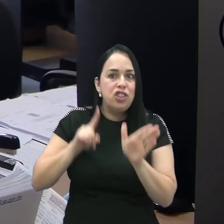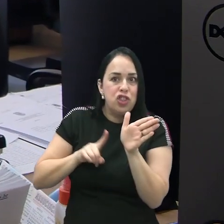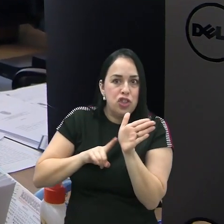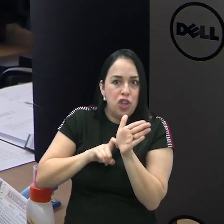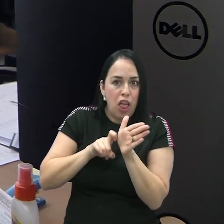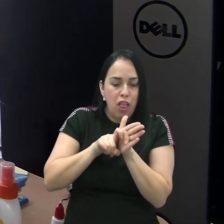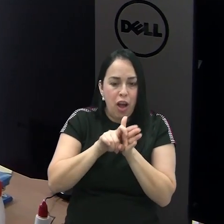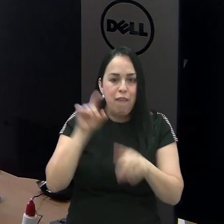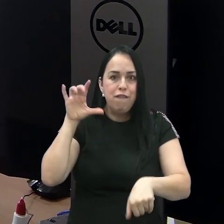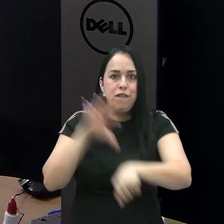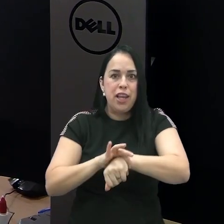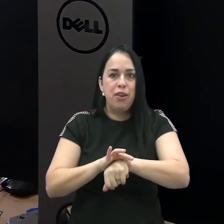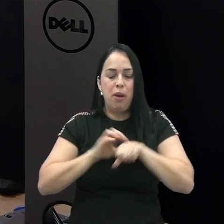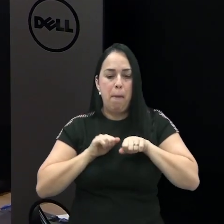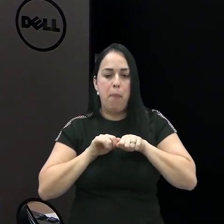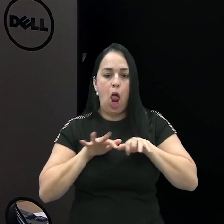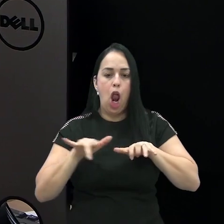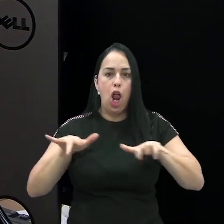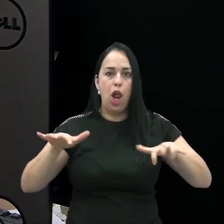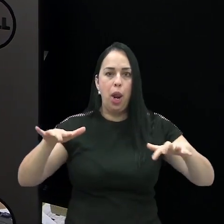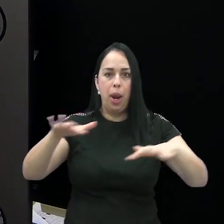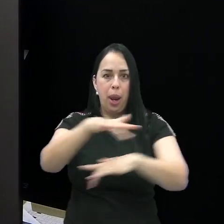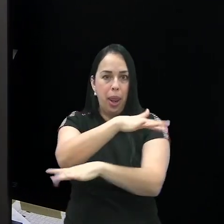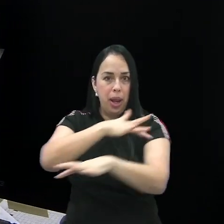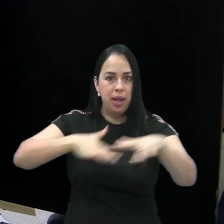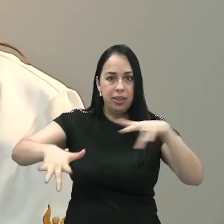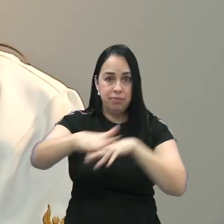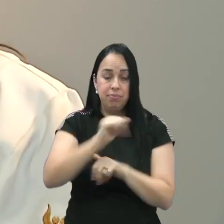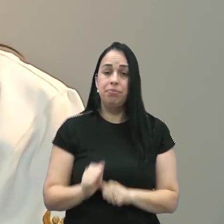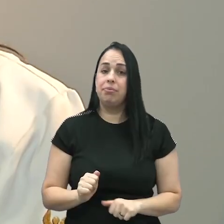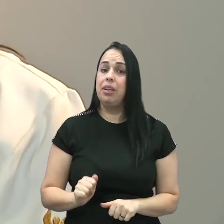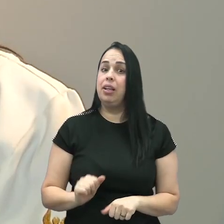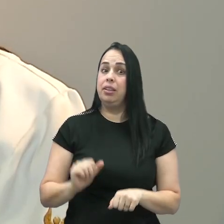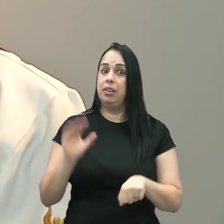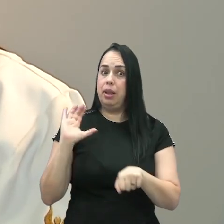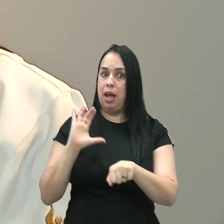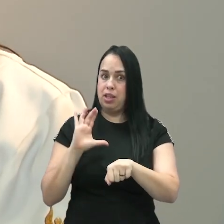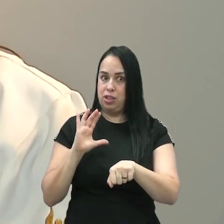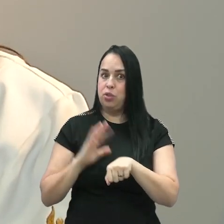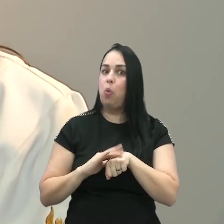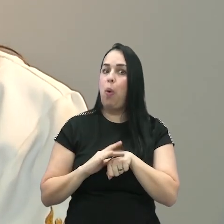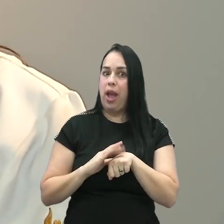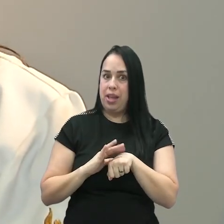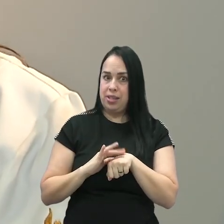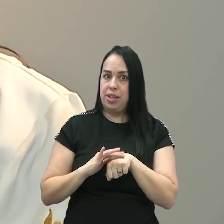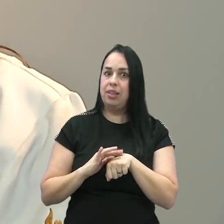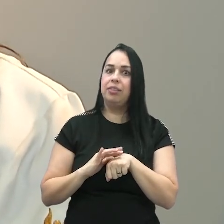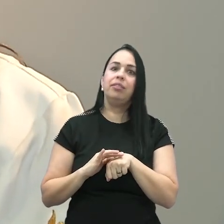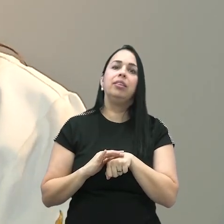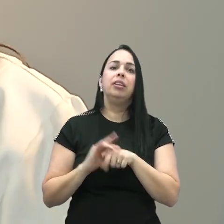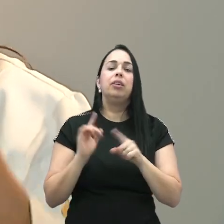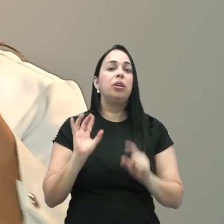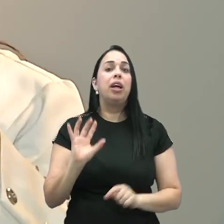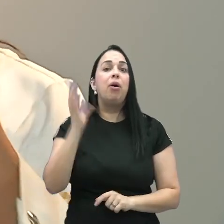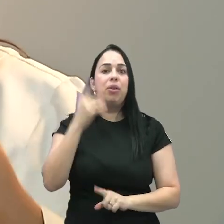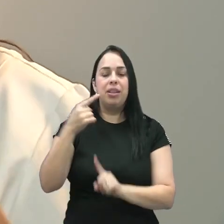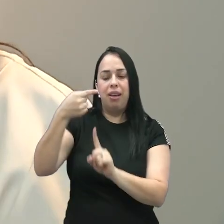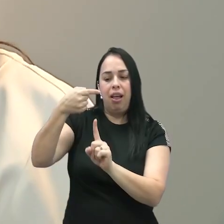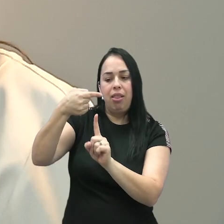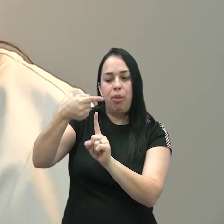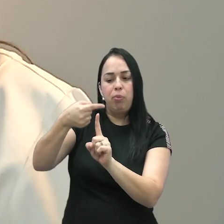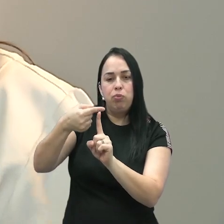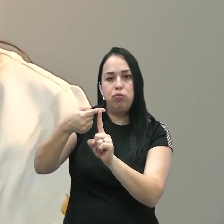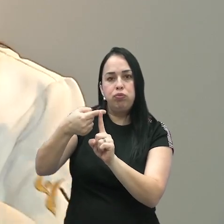para a proliferação de vírus e bactérias. Primeiro que nas doenças virais infecciosas, né, a gente tem a queda